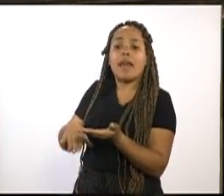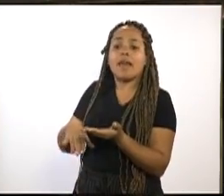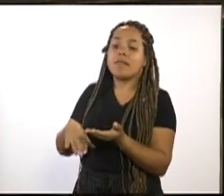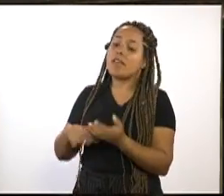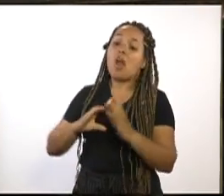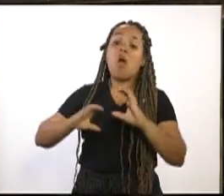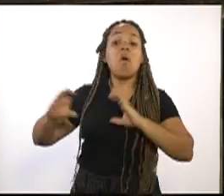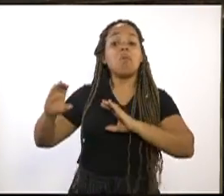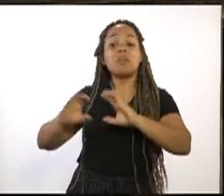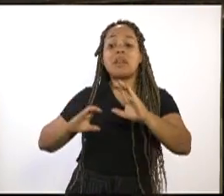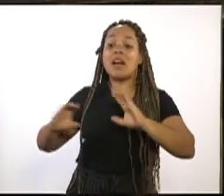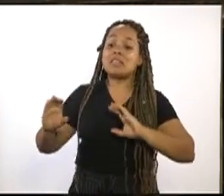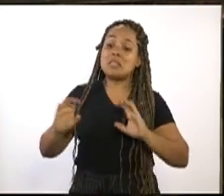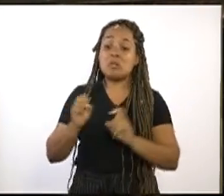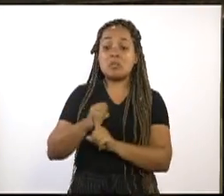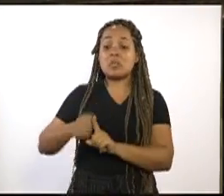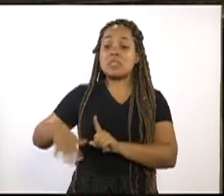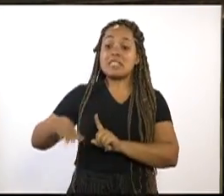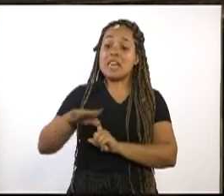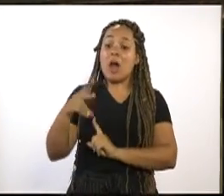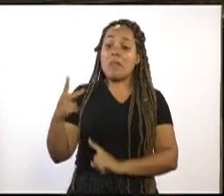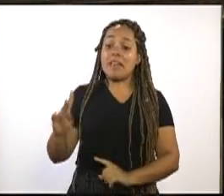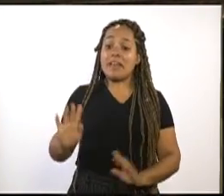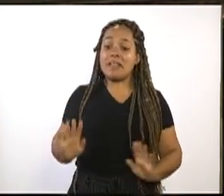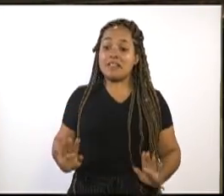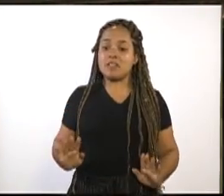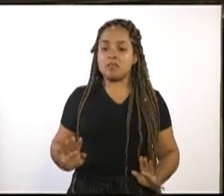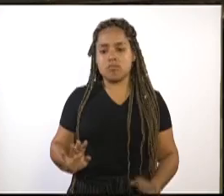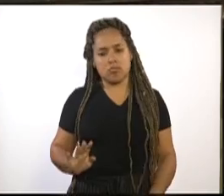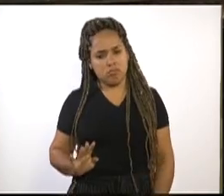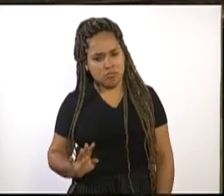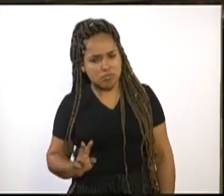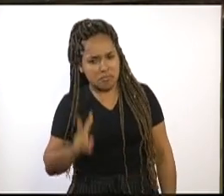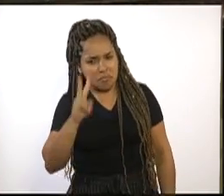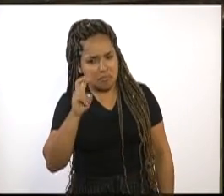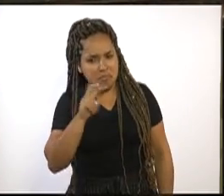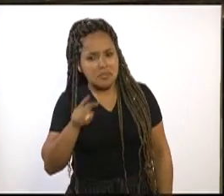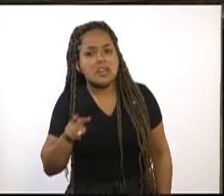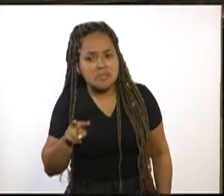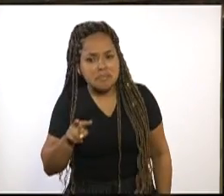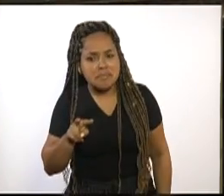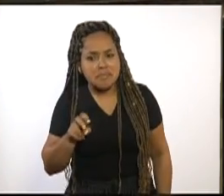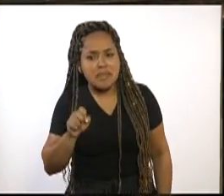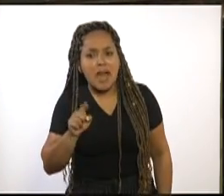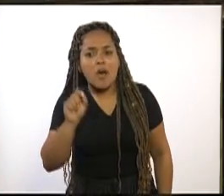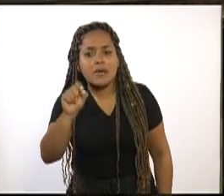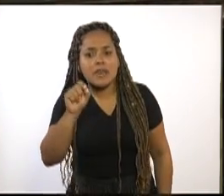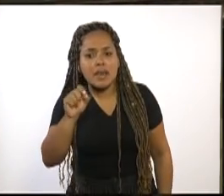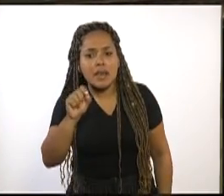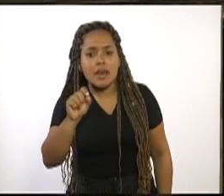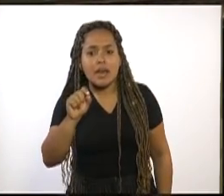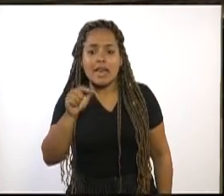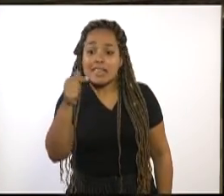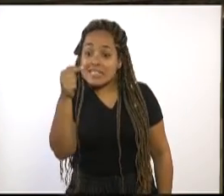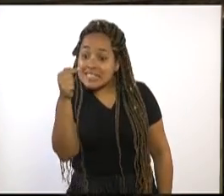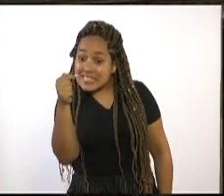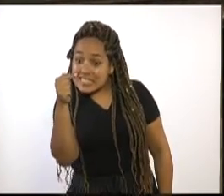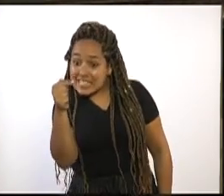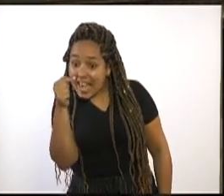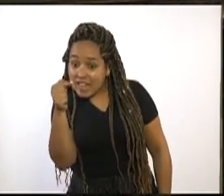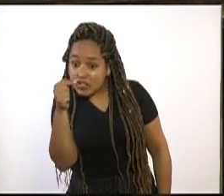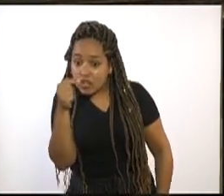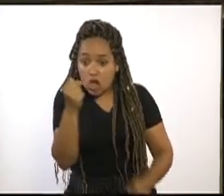comunicação social. Veja, são apenas 7 das